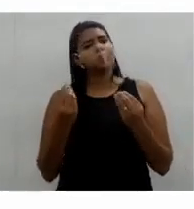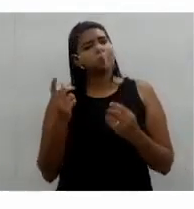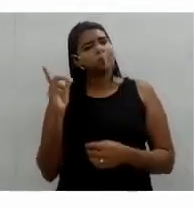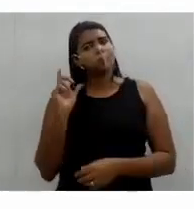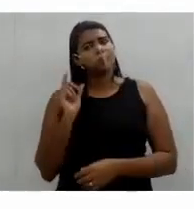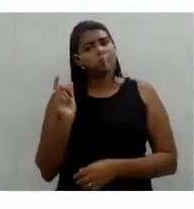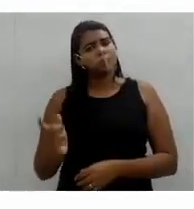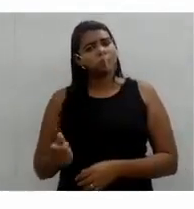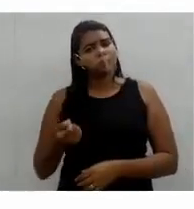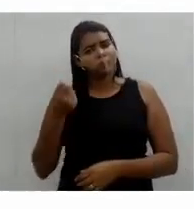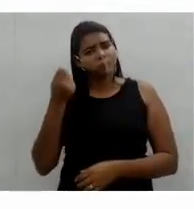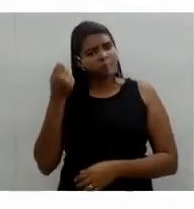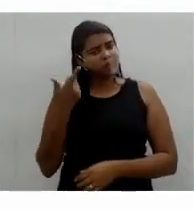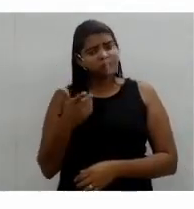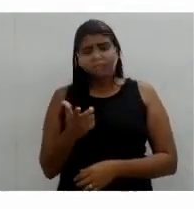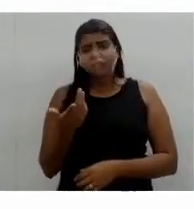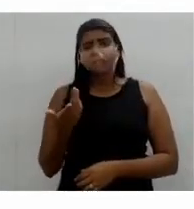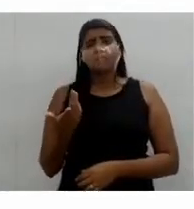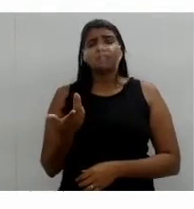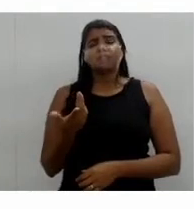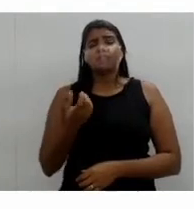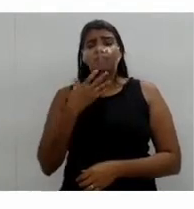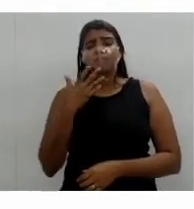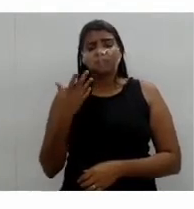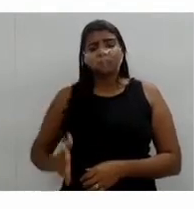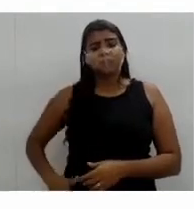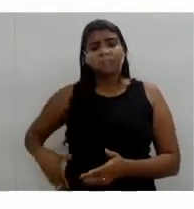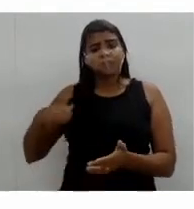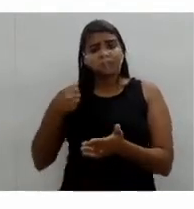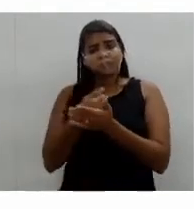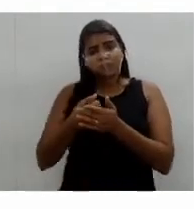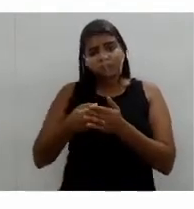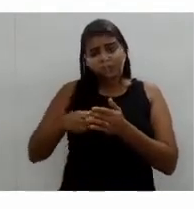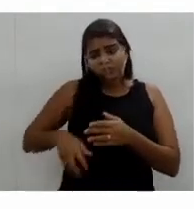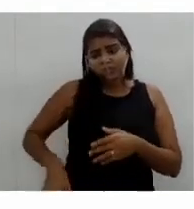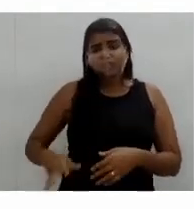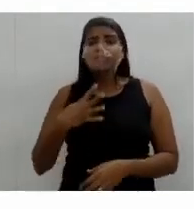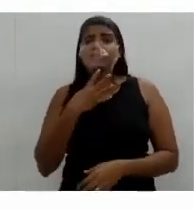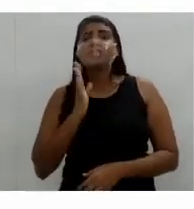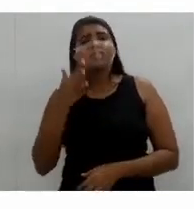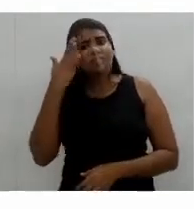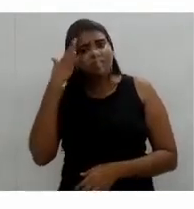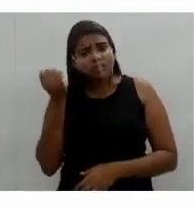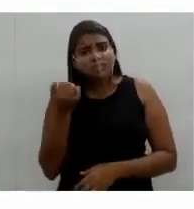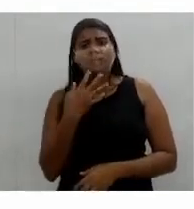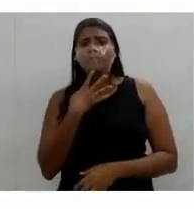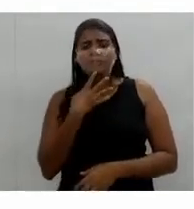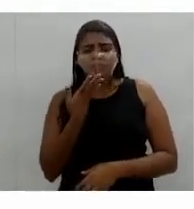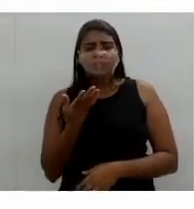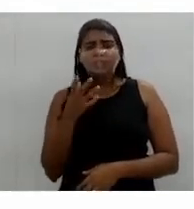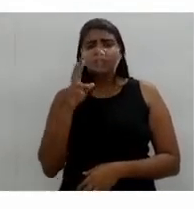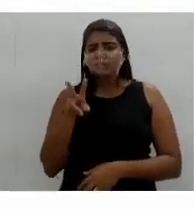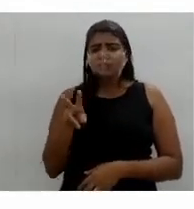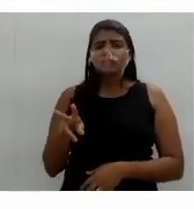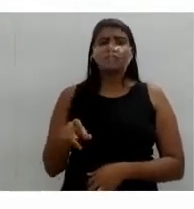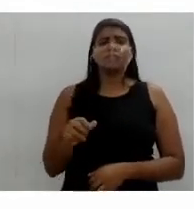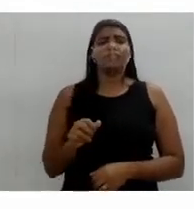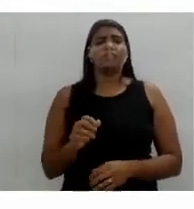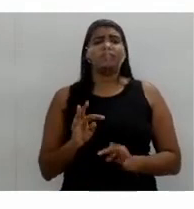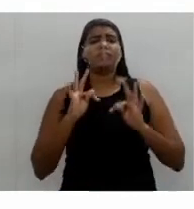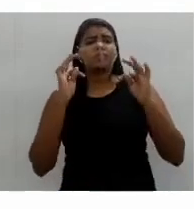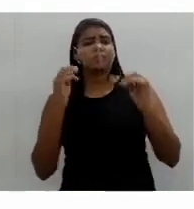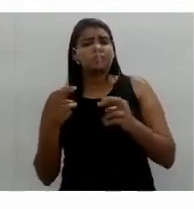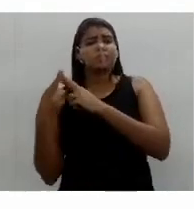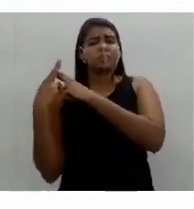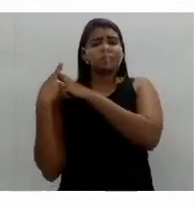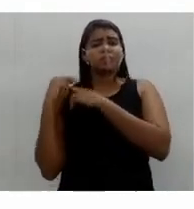dinheiro. Não vale a pena gastar mais dinheiro para conhecer aquilo que a gente já conhece. Então, durante todas essas missões